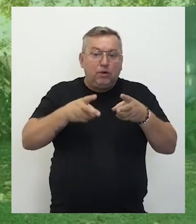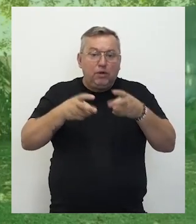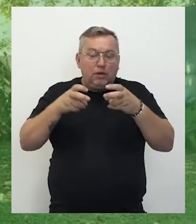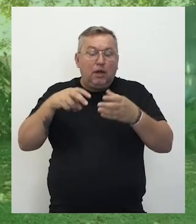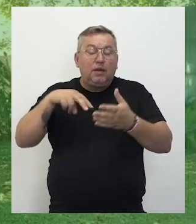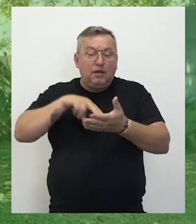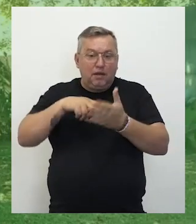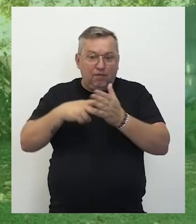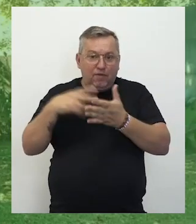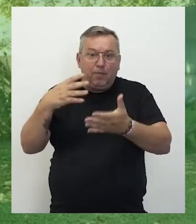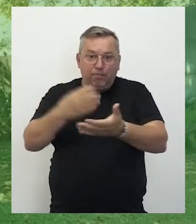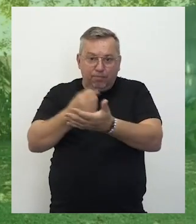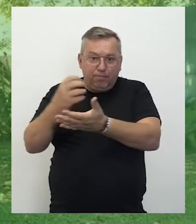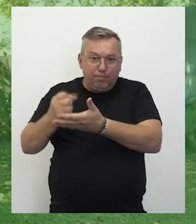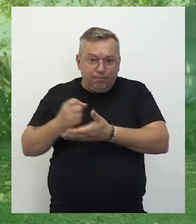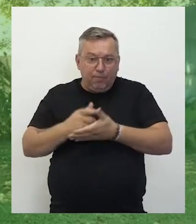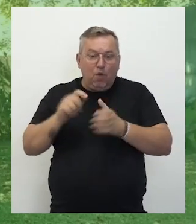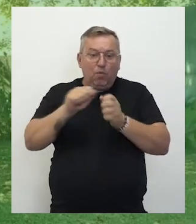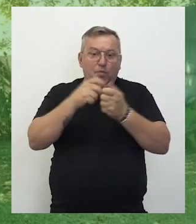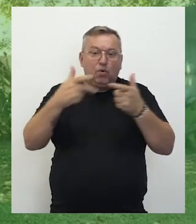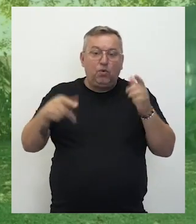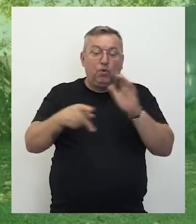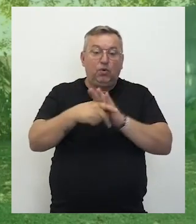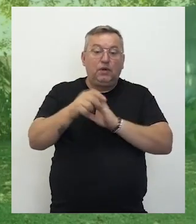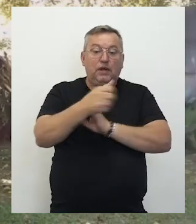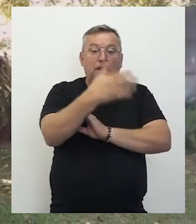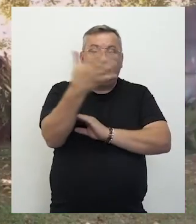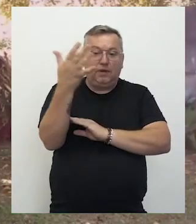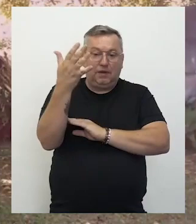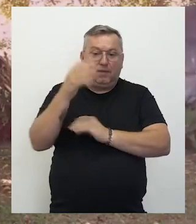extrair, obter produtos da natureza.